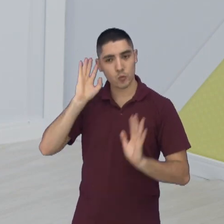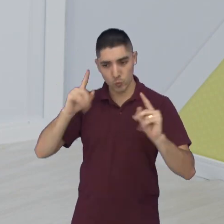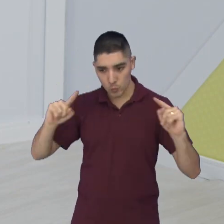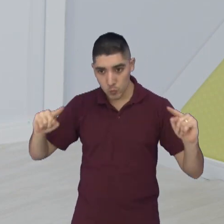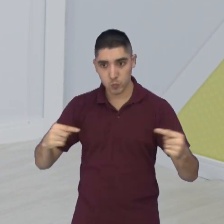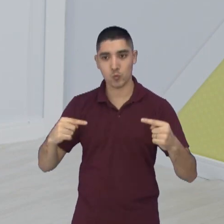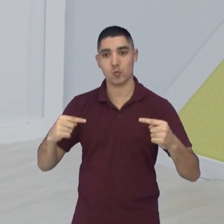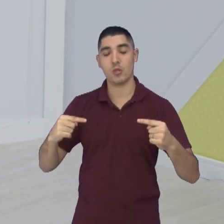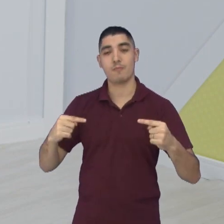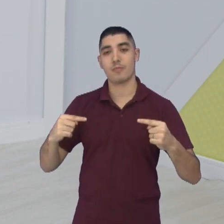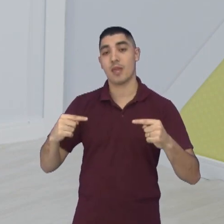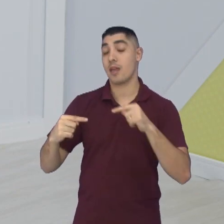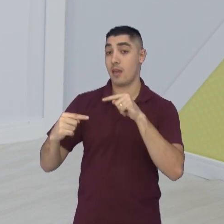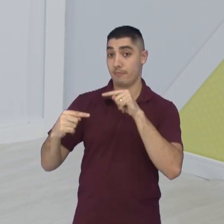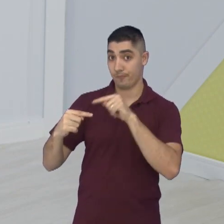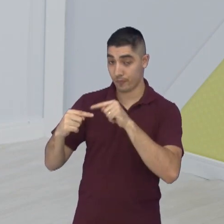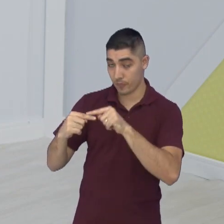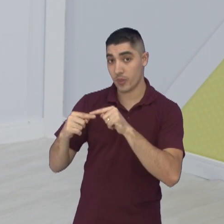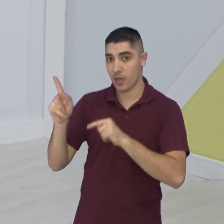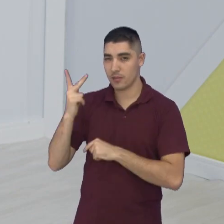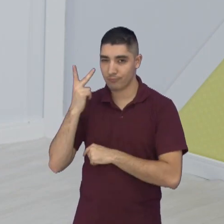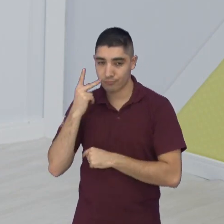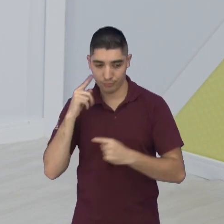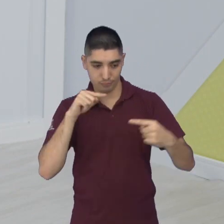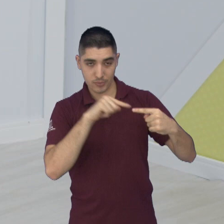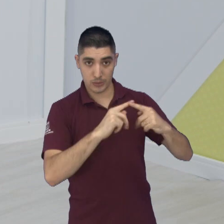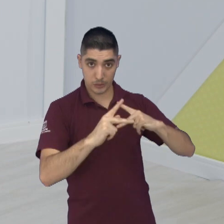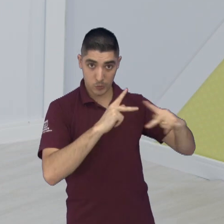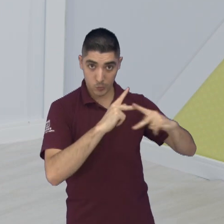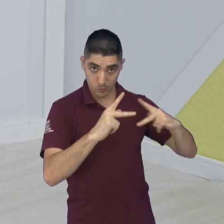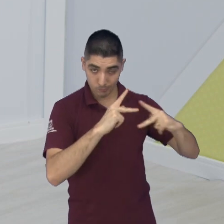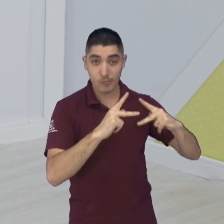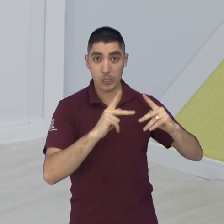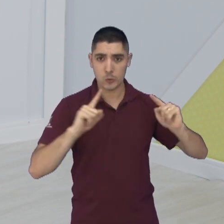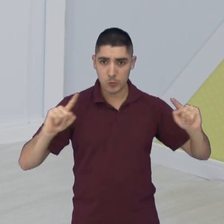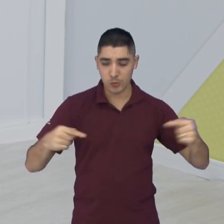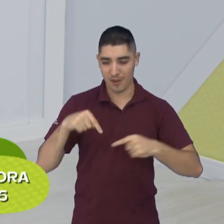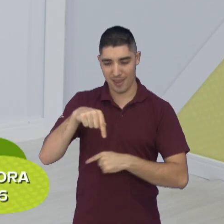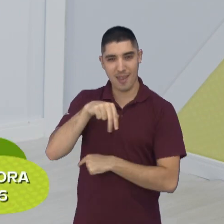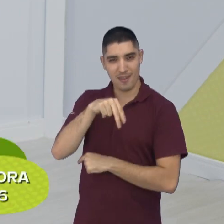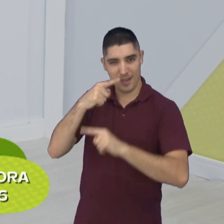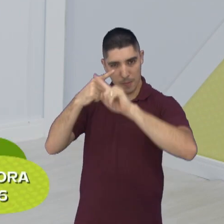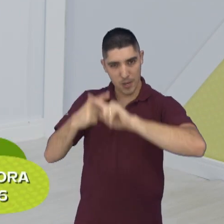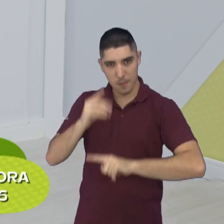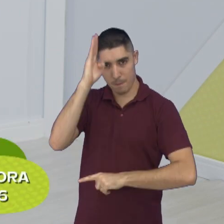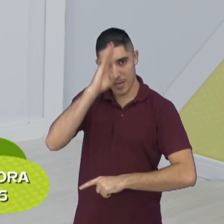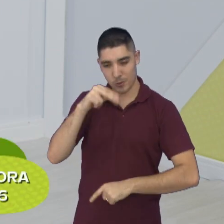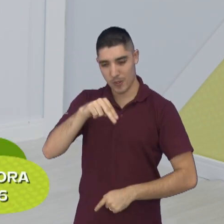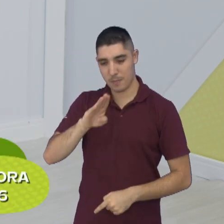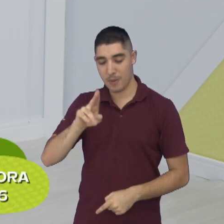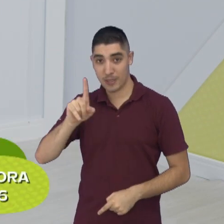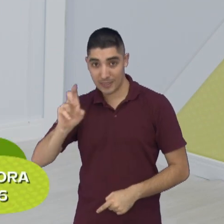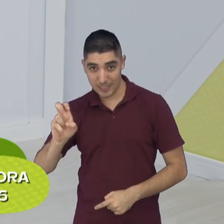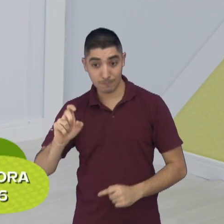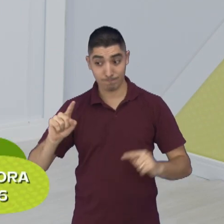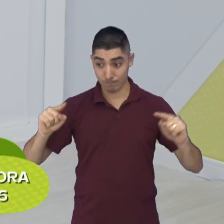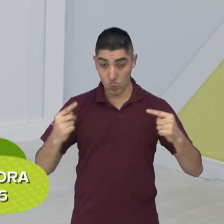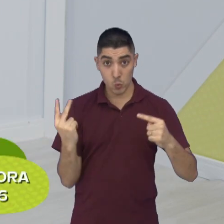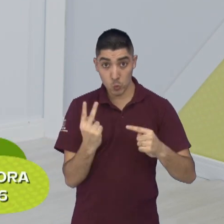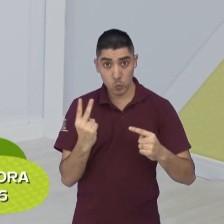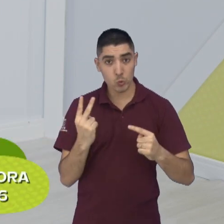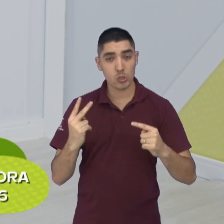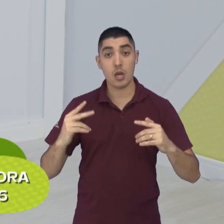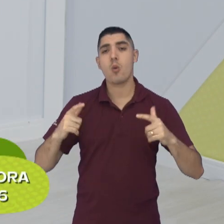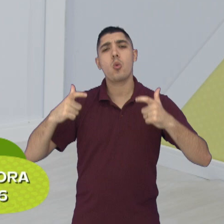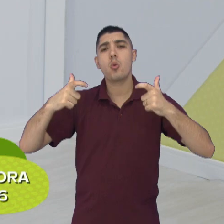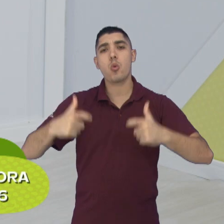à noite pela 21ª rodada do NBB 16 para encarar o Fortaleza em um confronto direto na tabela de classificação. A partida foi realizada